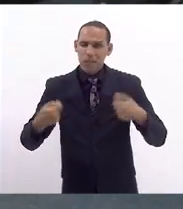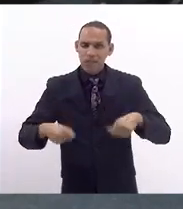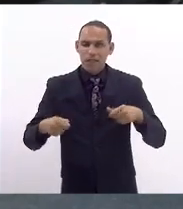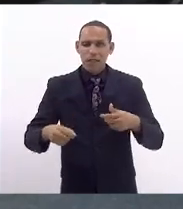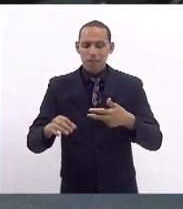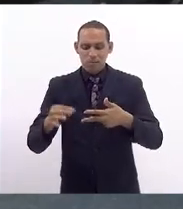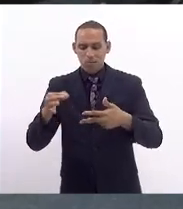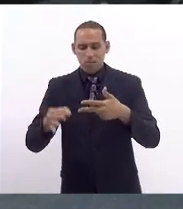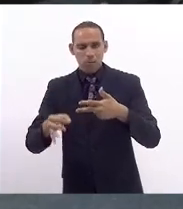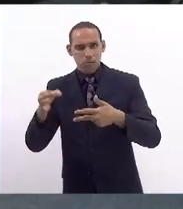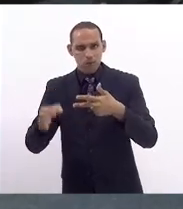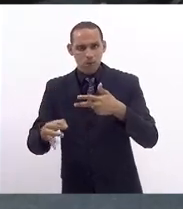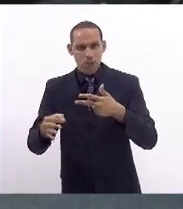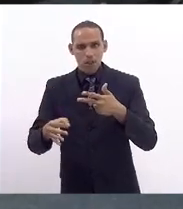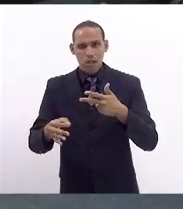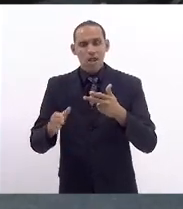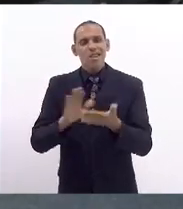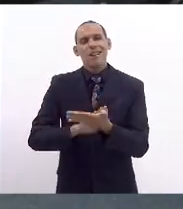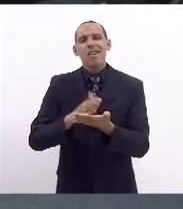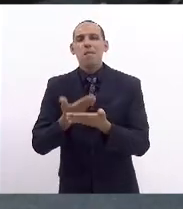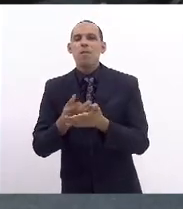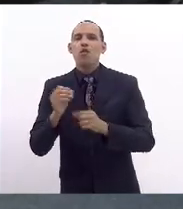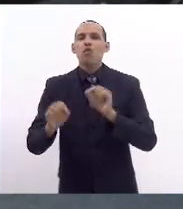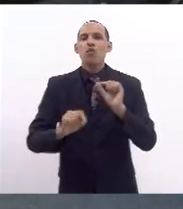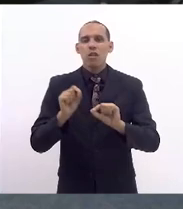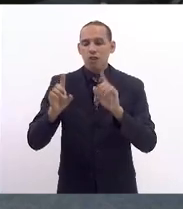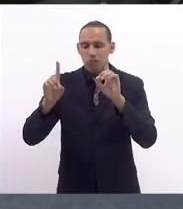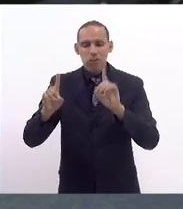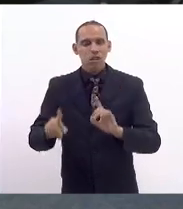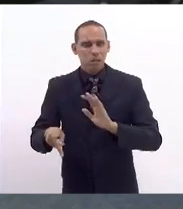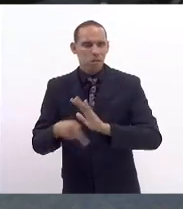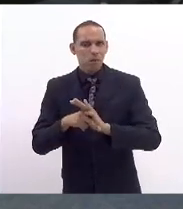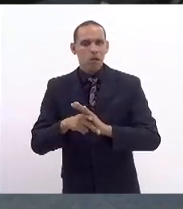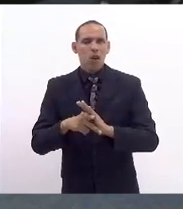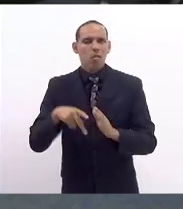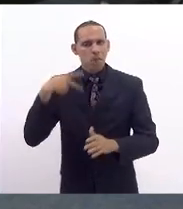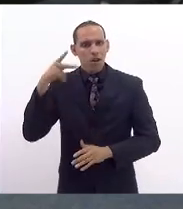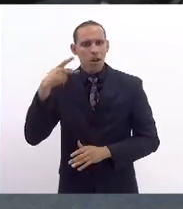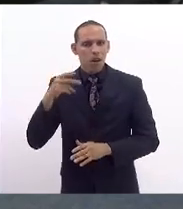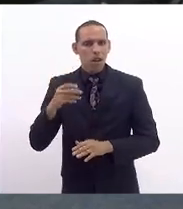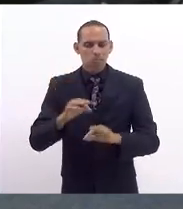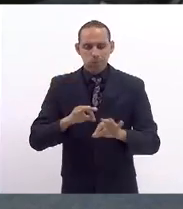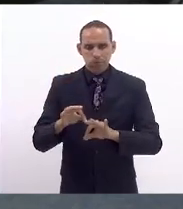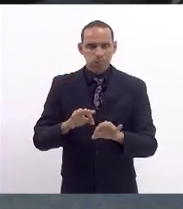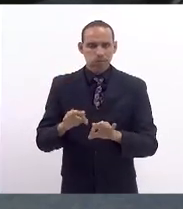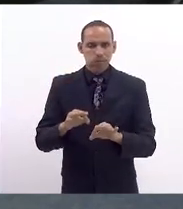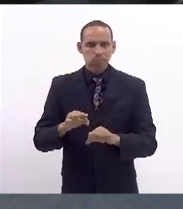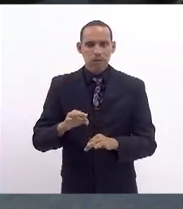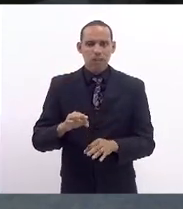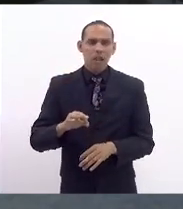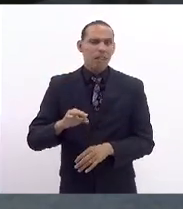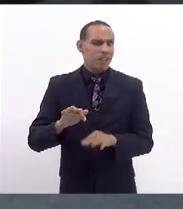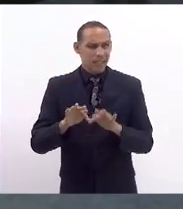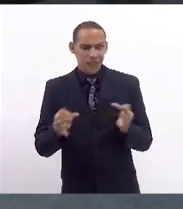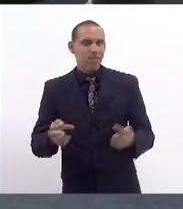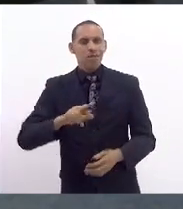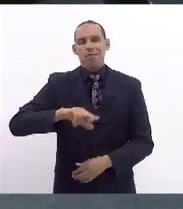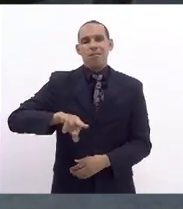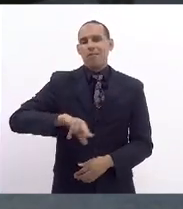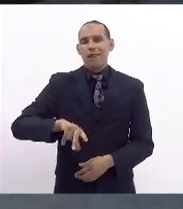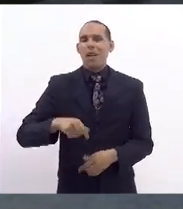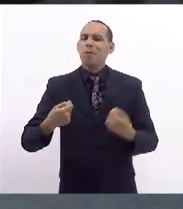cabe interpretar um direito elaborado pelo Parlamento isso tá longe de ser uma atividade simples